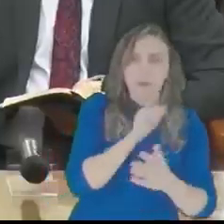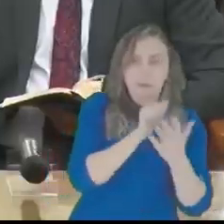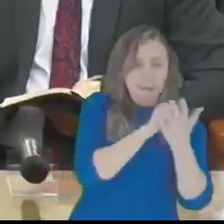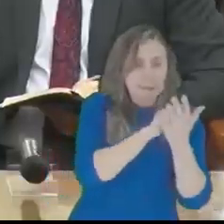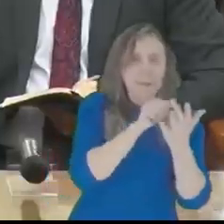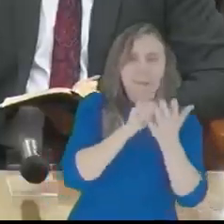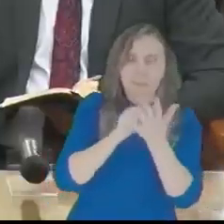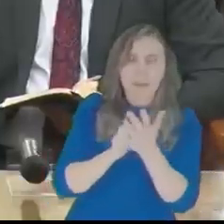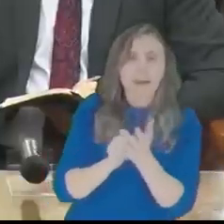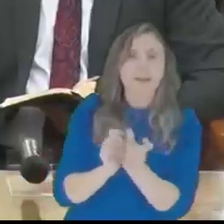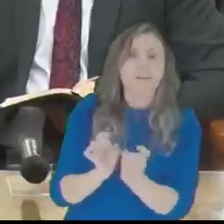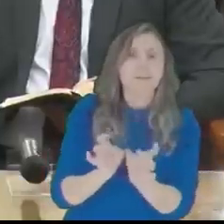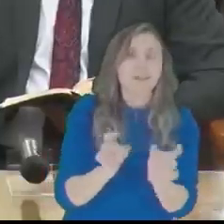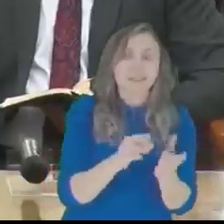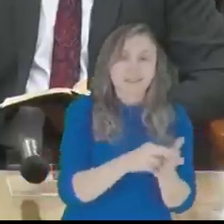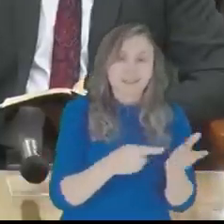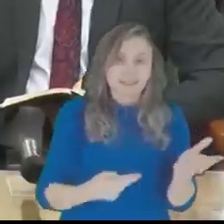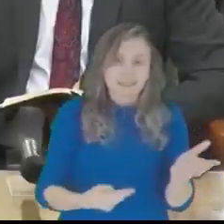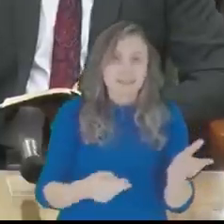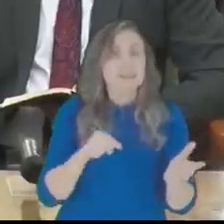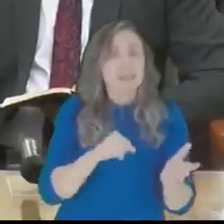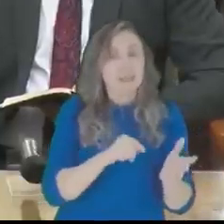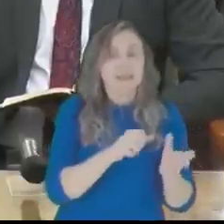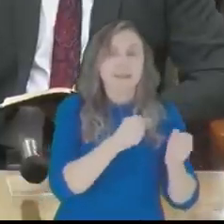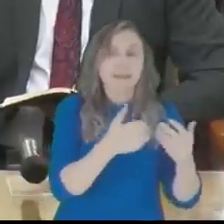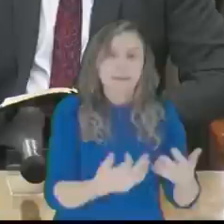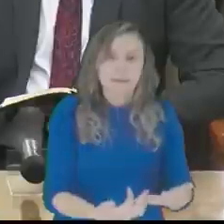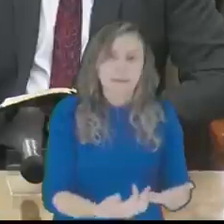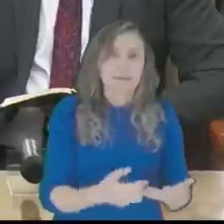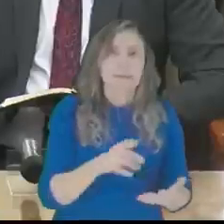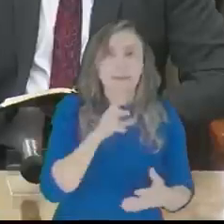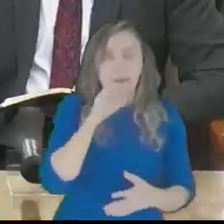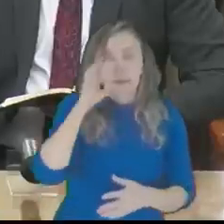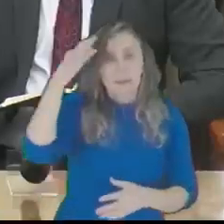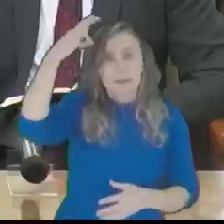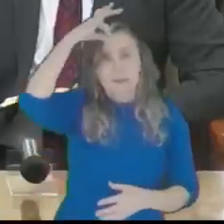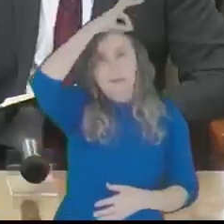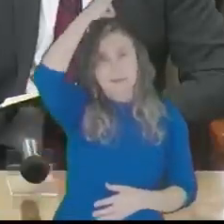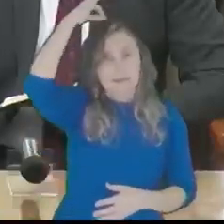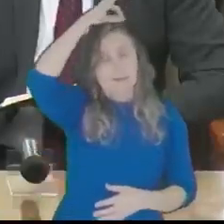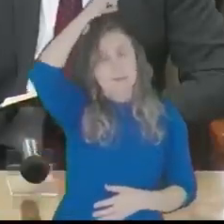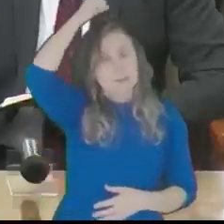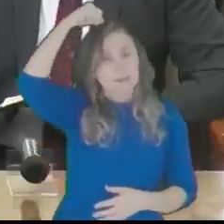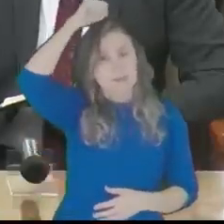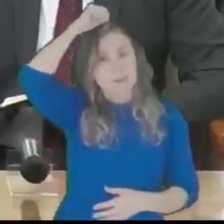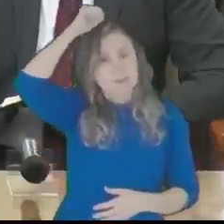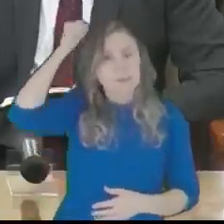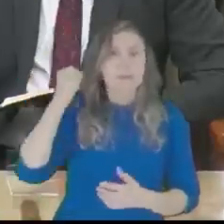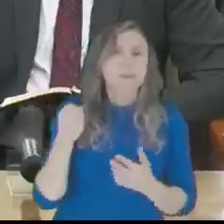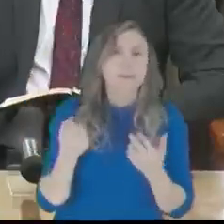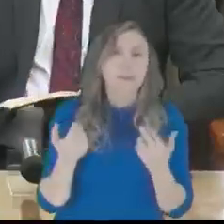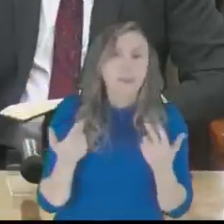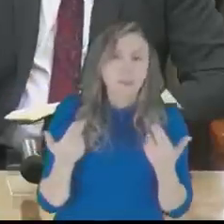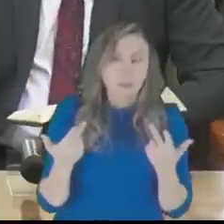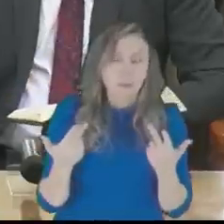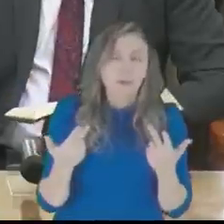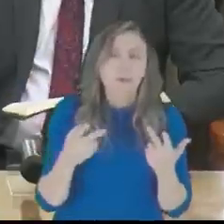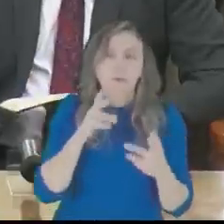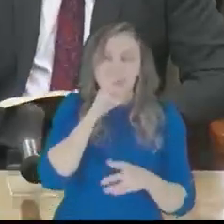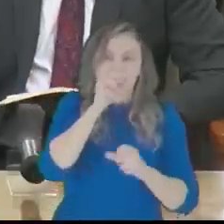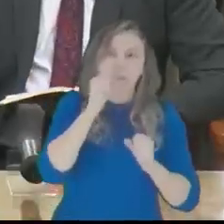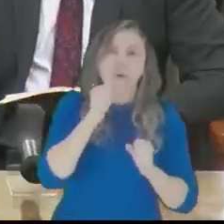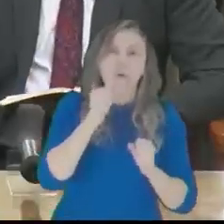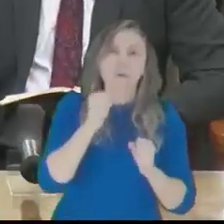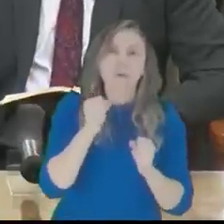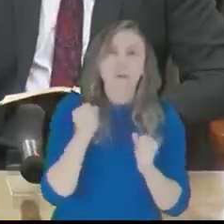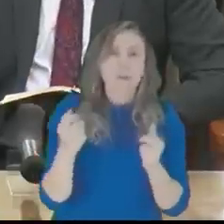que o Espírito Santo é uma força, apenas é uma influência, apenas é uma energia. Então o Espírito Santo